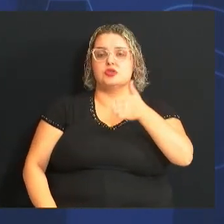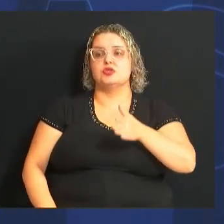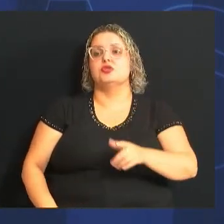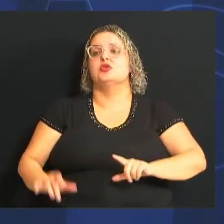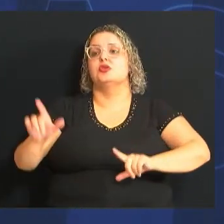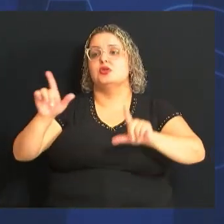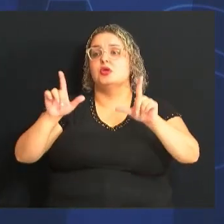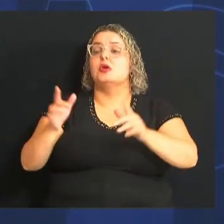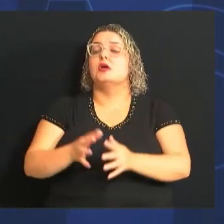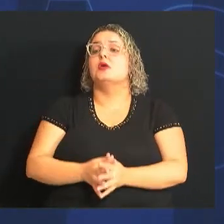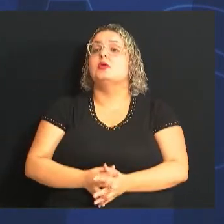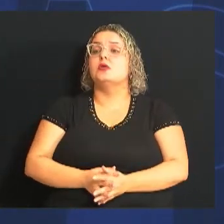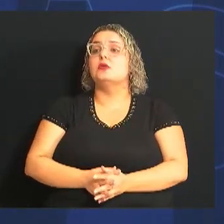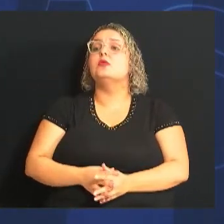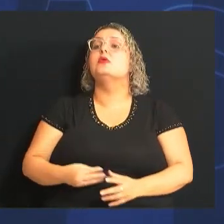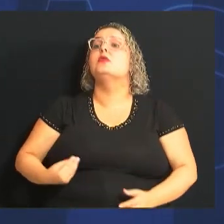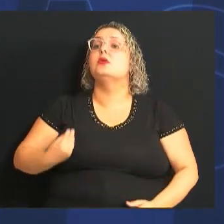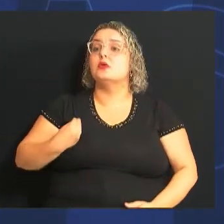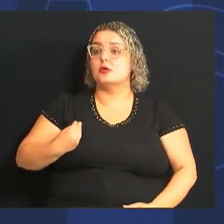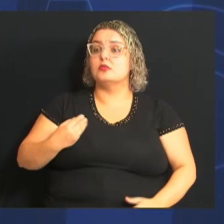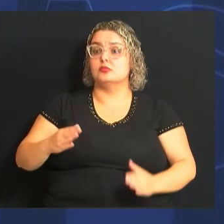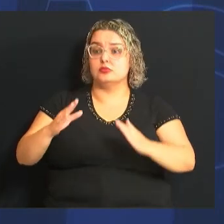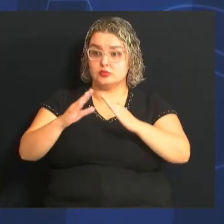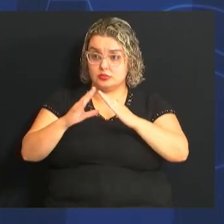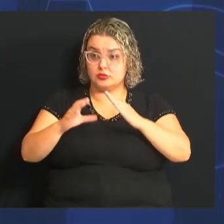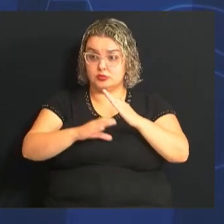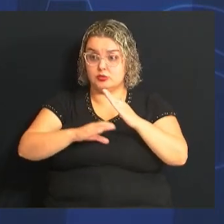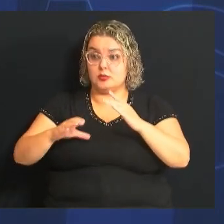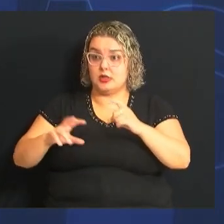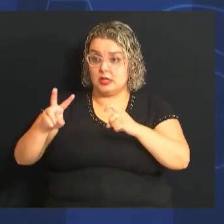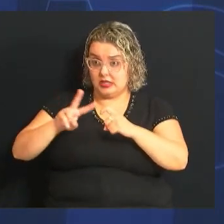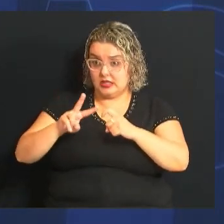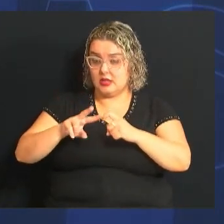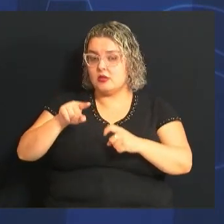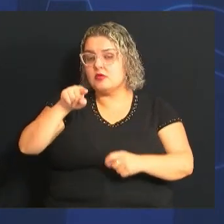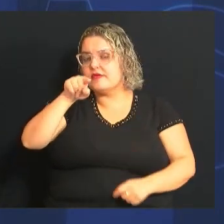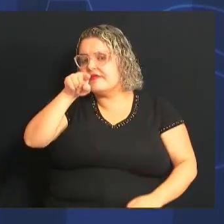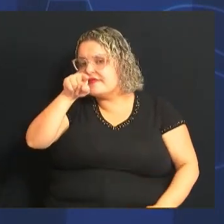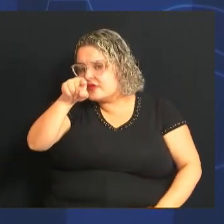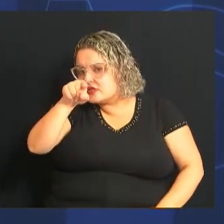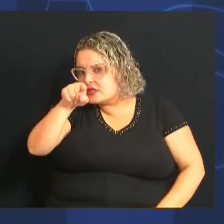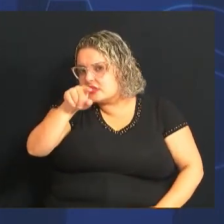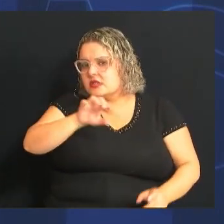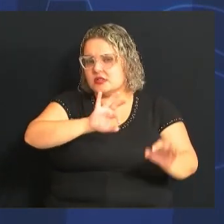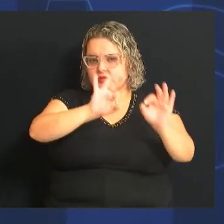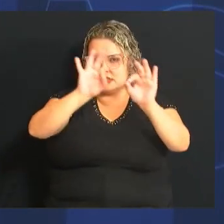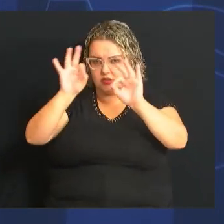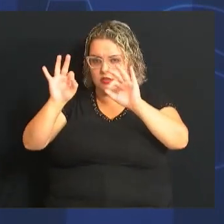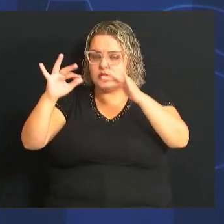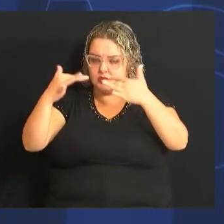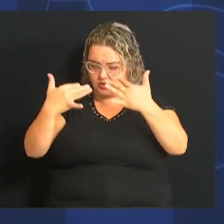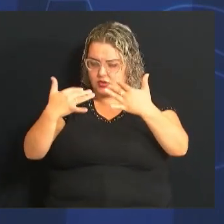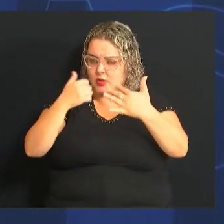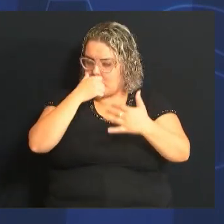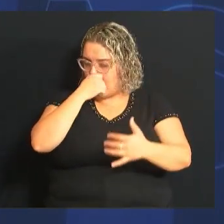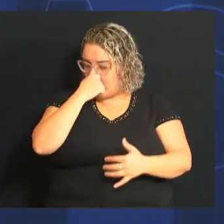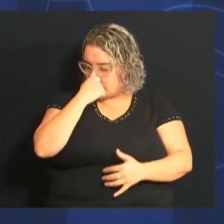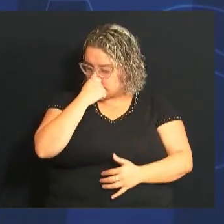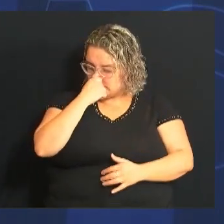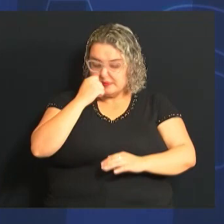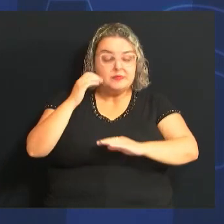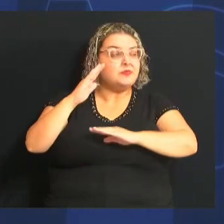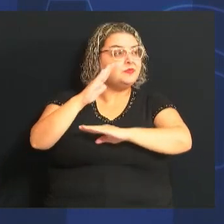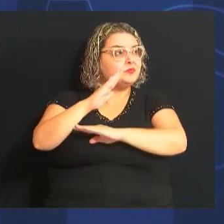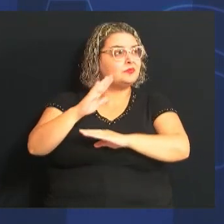vídeo. Ela está ao vivo em uma clínica veterinária, porque você que está nos acompanhando, você que está assistindo ao Câmara Total, tem o